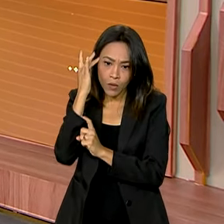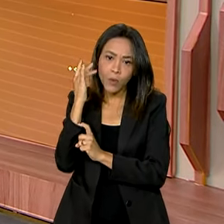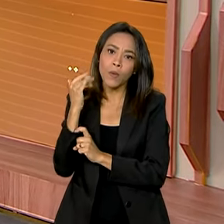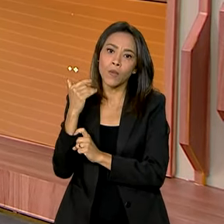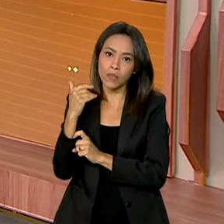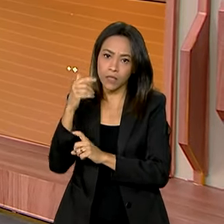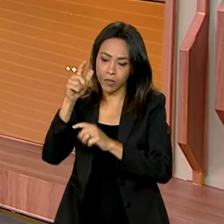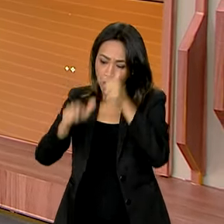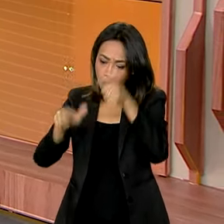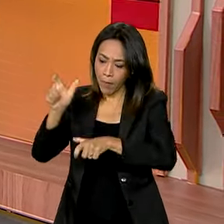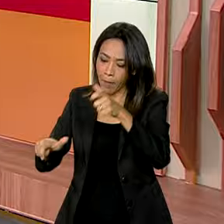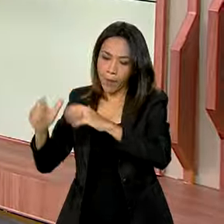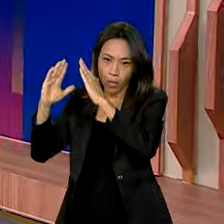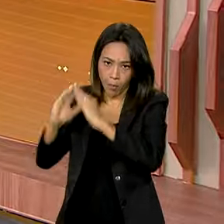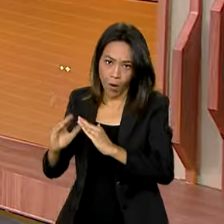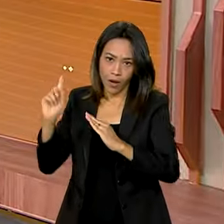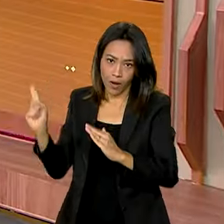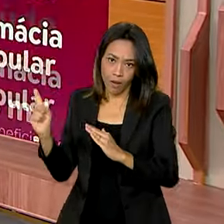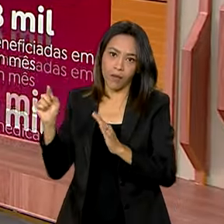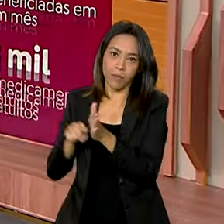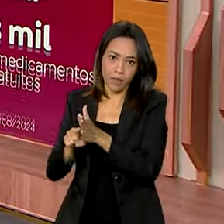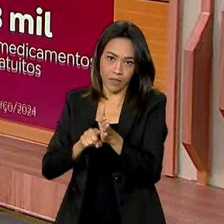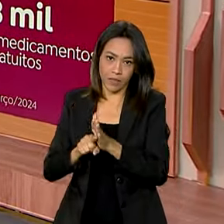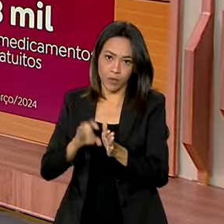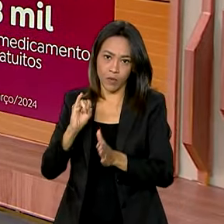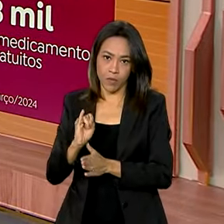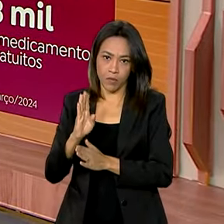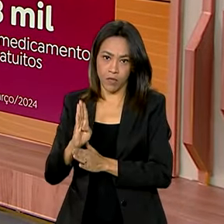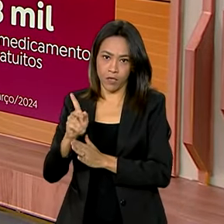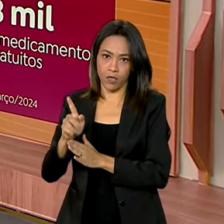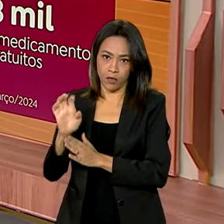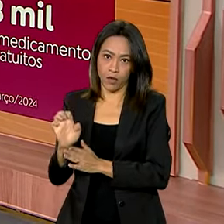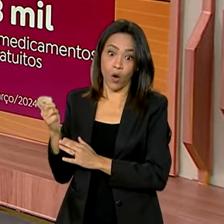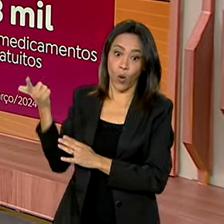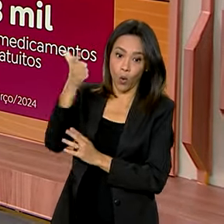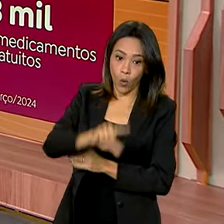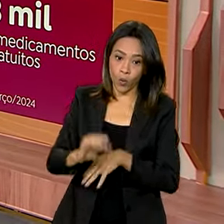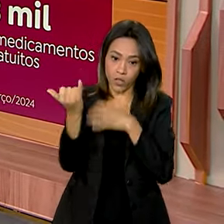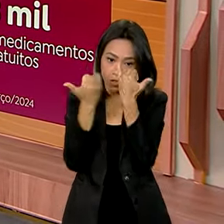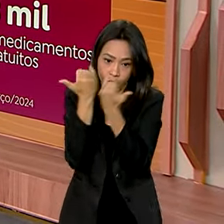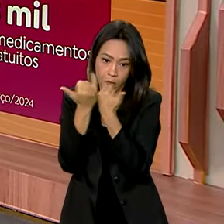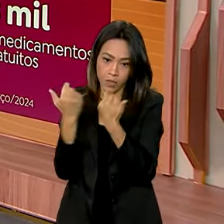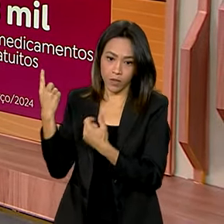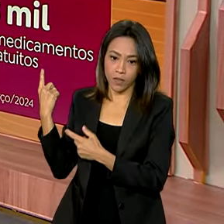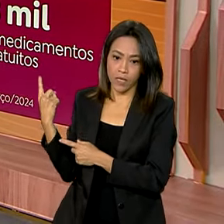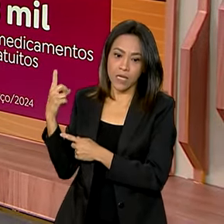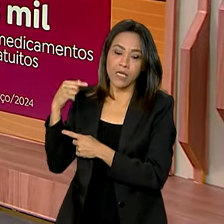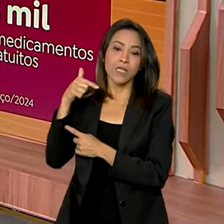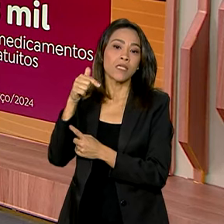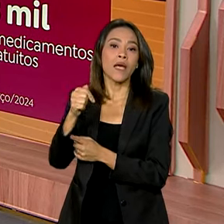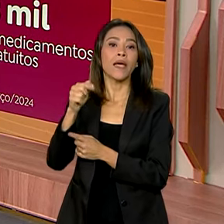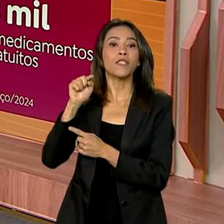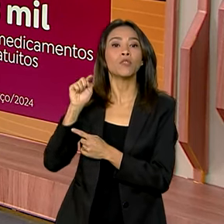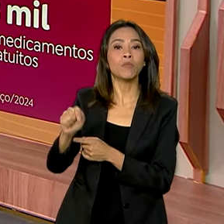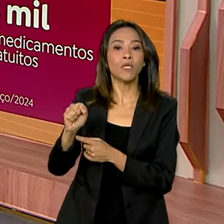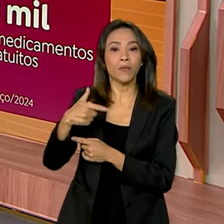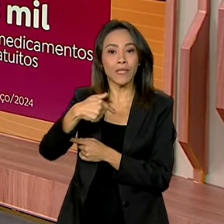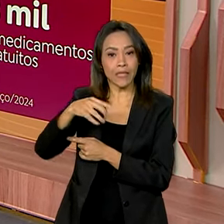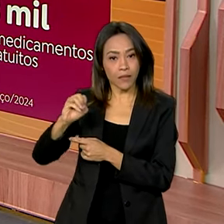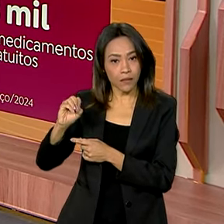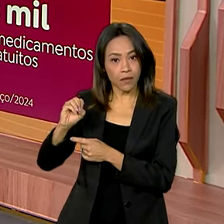de 2022. Vamos dar uma olhada na tela, as ações do governo foram 7 1.700 famílias do